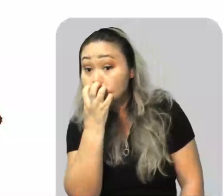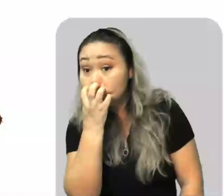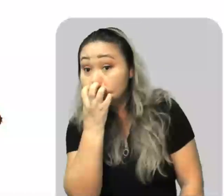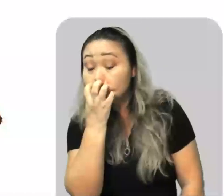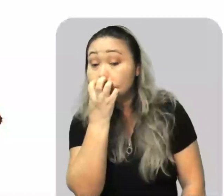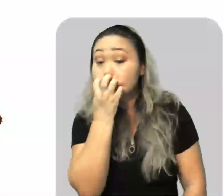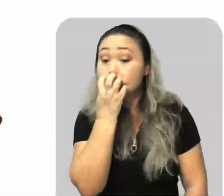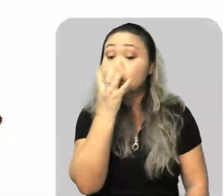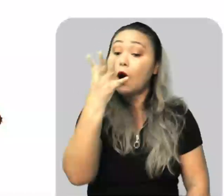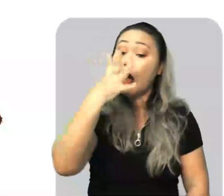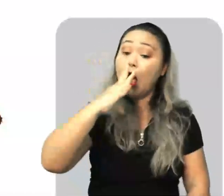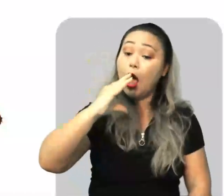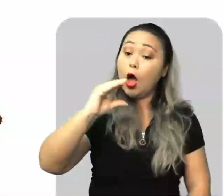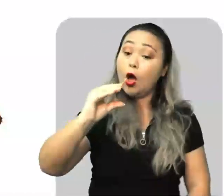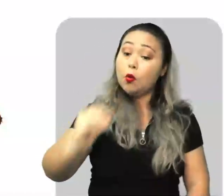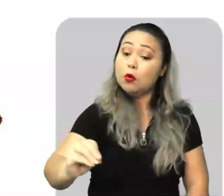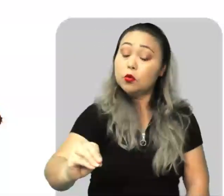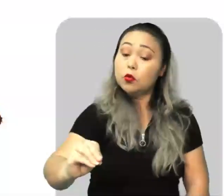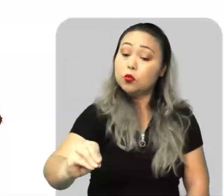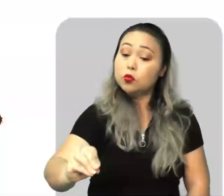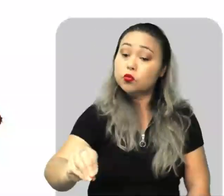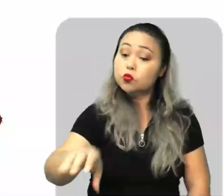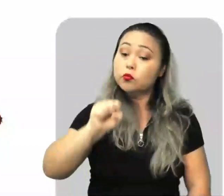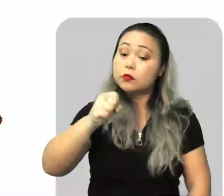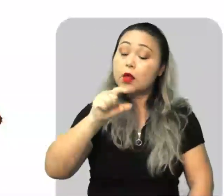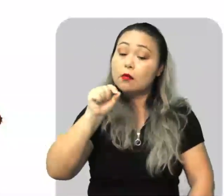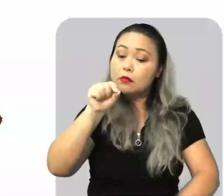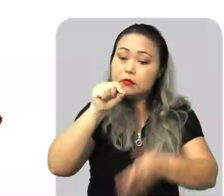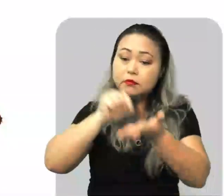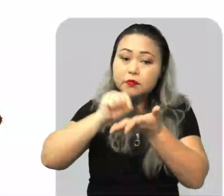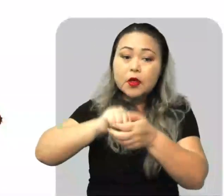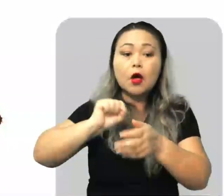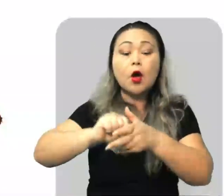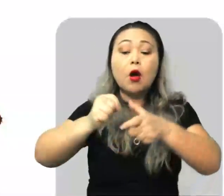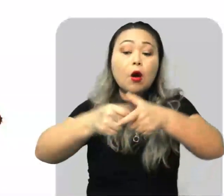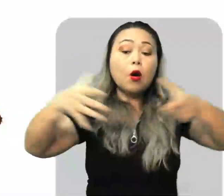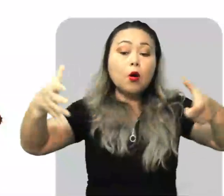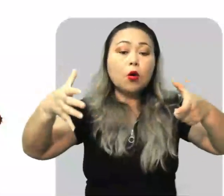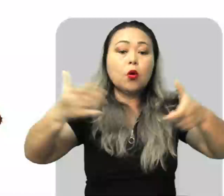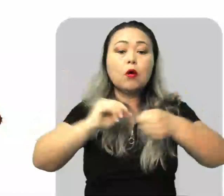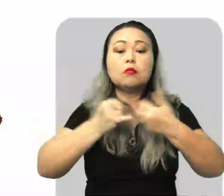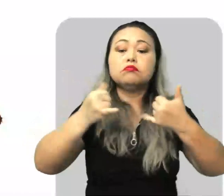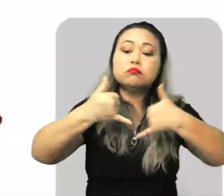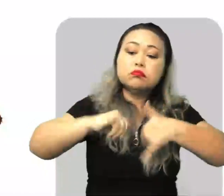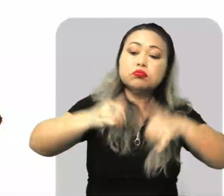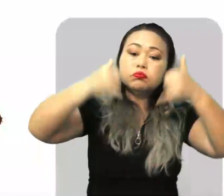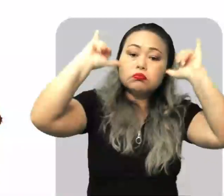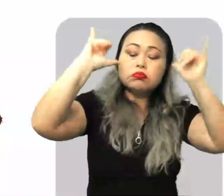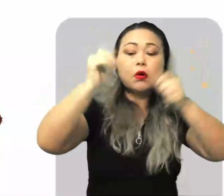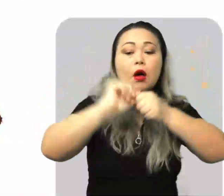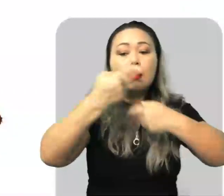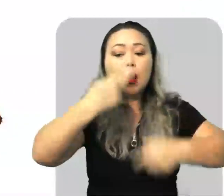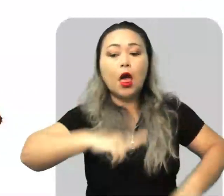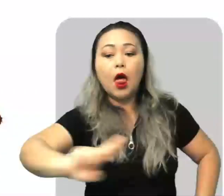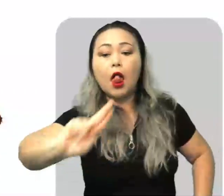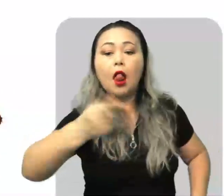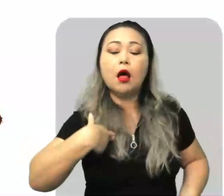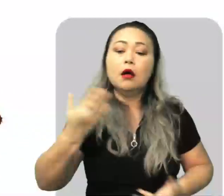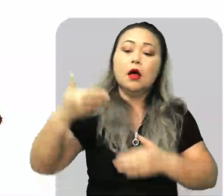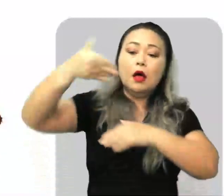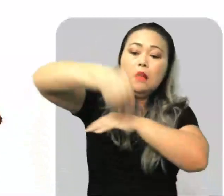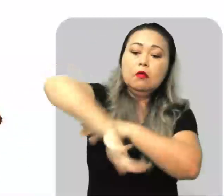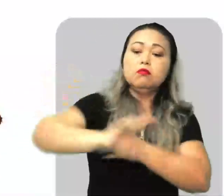e tamanduás. Porte grande ou grande porte, bovinos, elefantes, baleia,